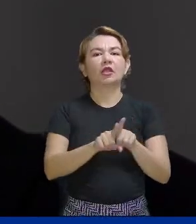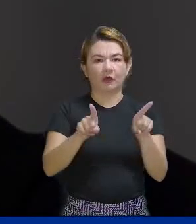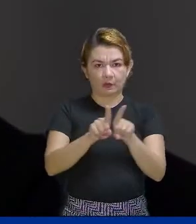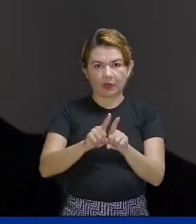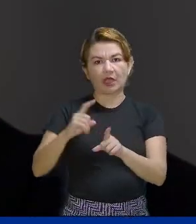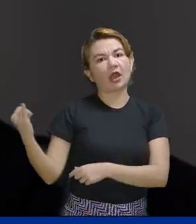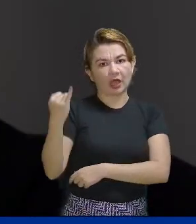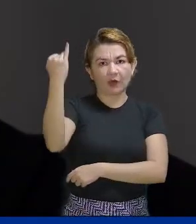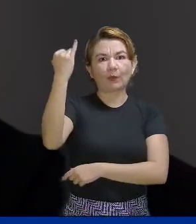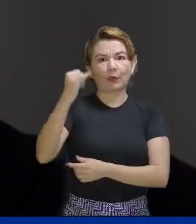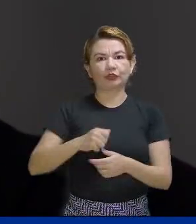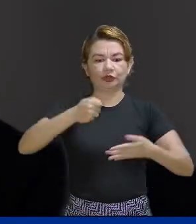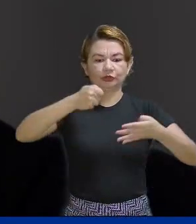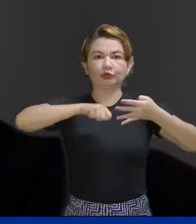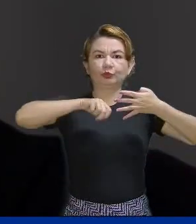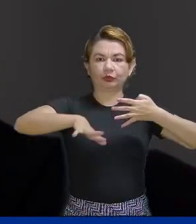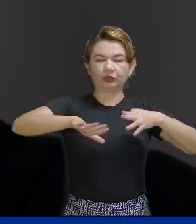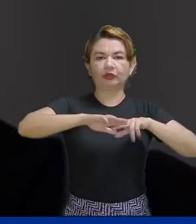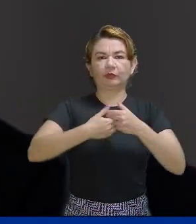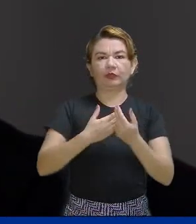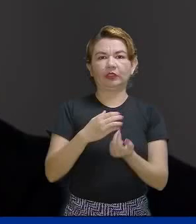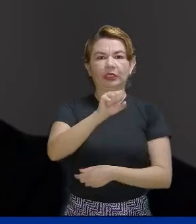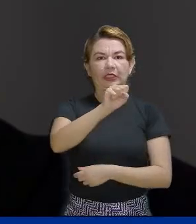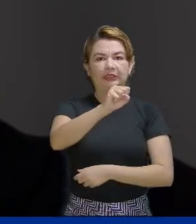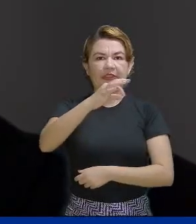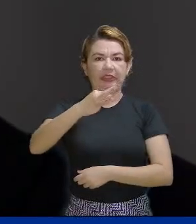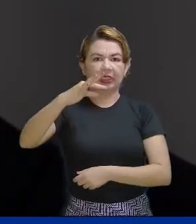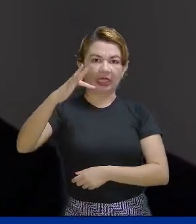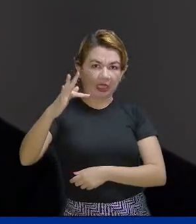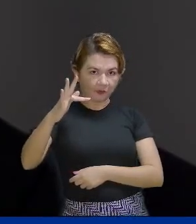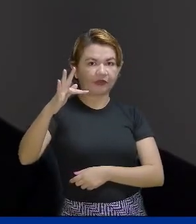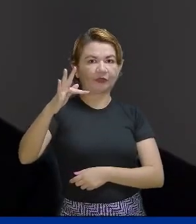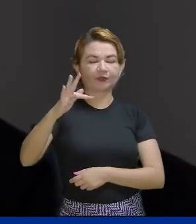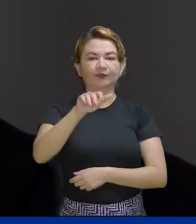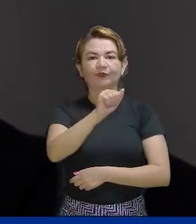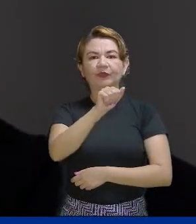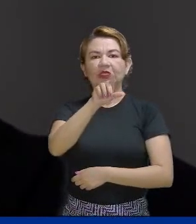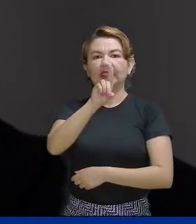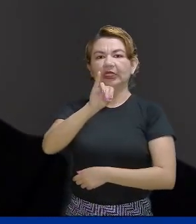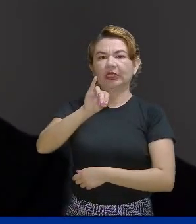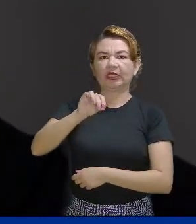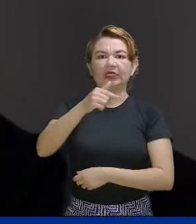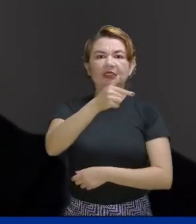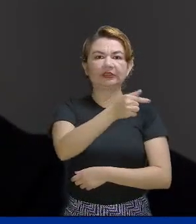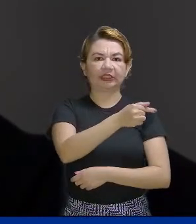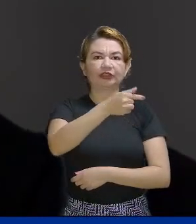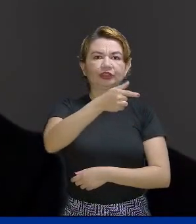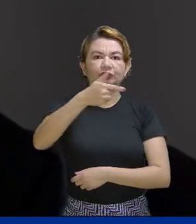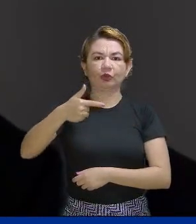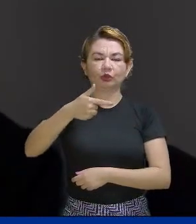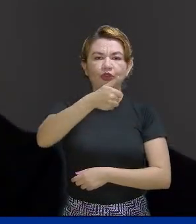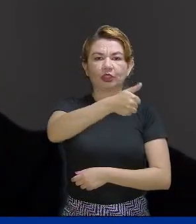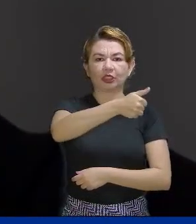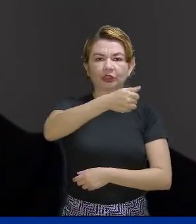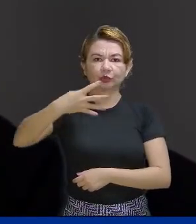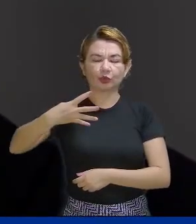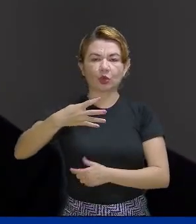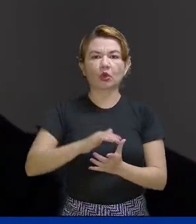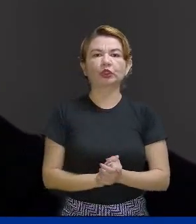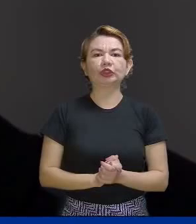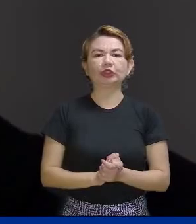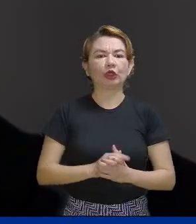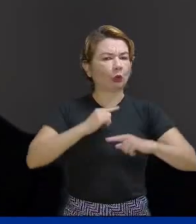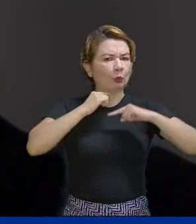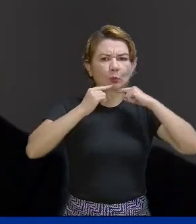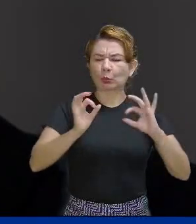ressaltar que a jurisprudência consolidada pelo Supremo Tribunal Federal, na ADI 7214, é inequívoca ao